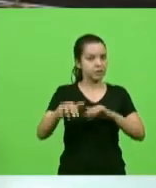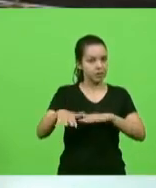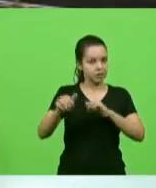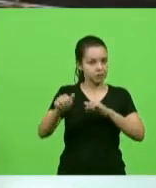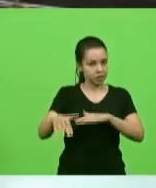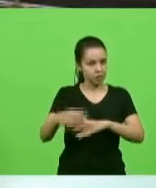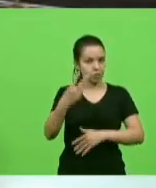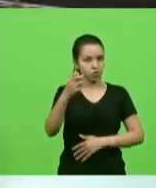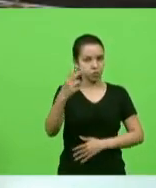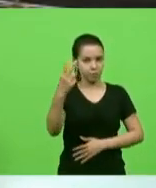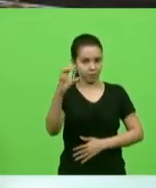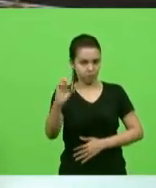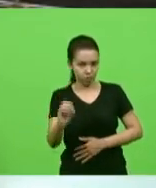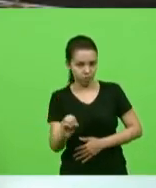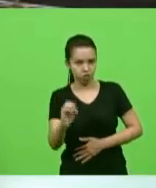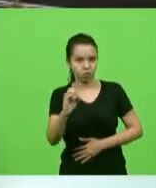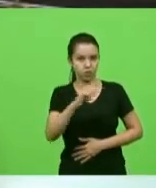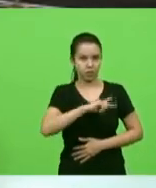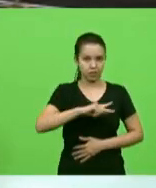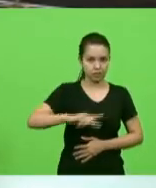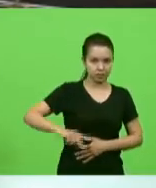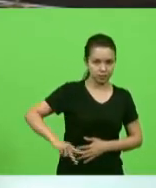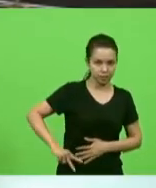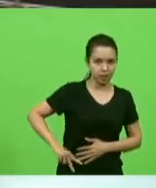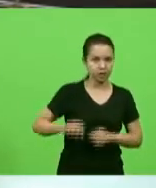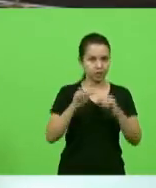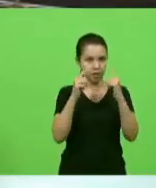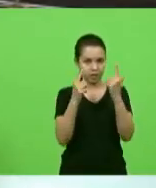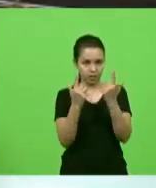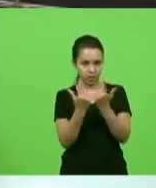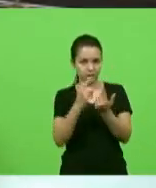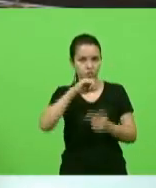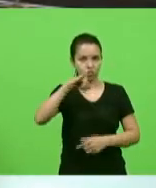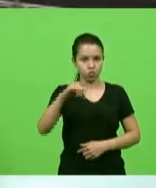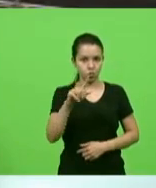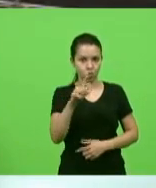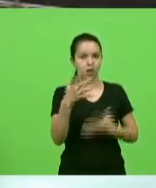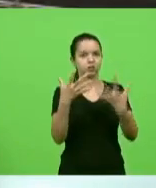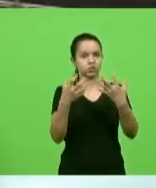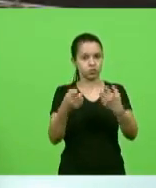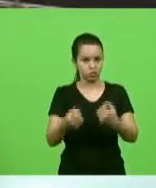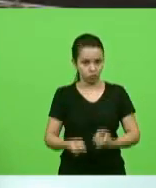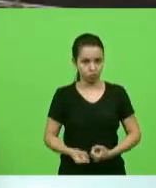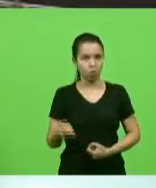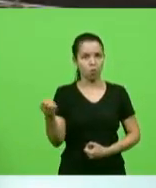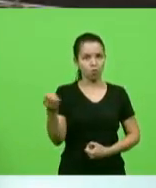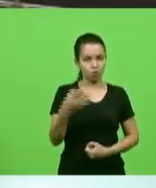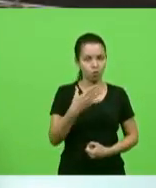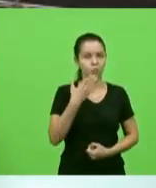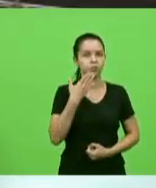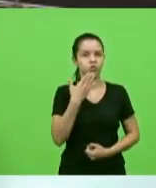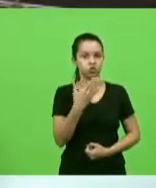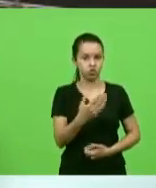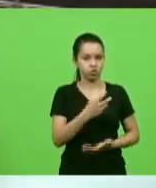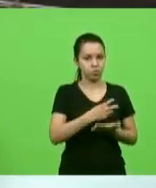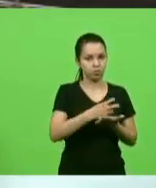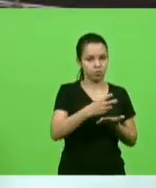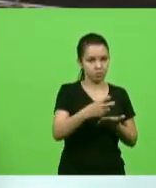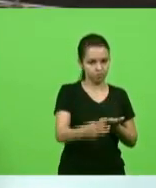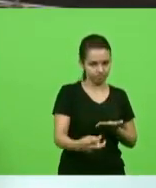2020 ou então presidente da Assembleia pode julgar ser aceitou o nosso pedido de impeachment desfavor do